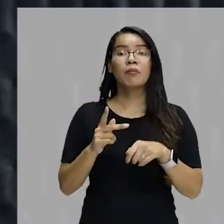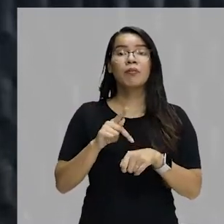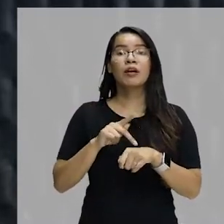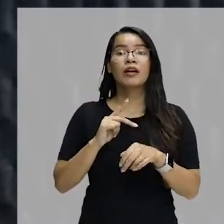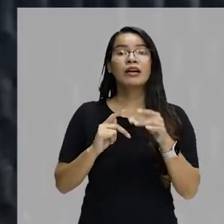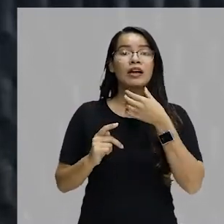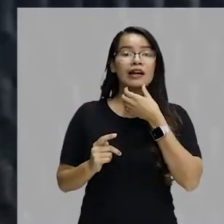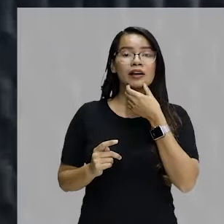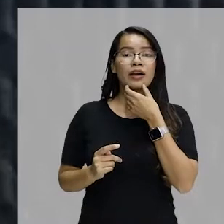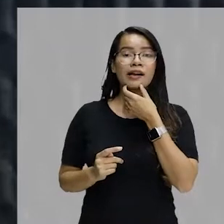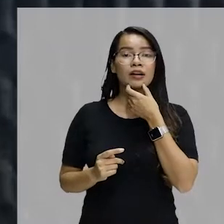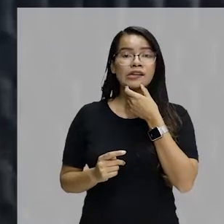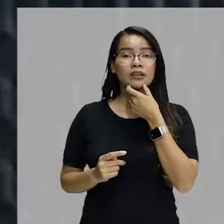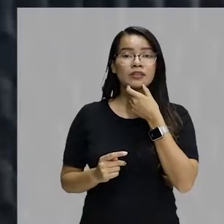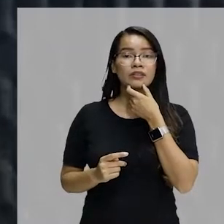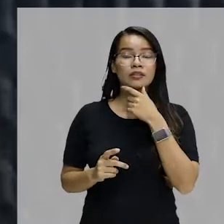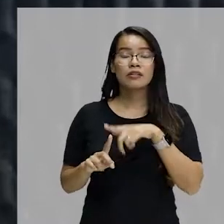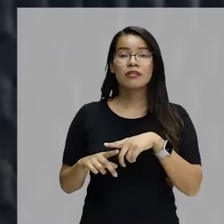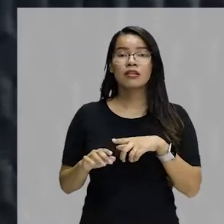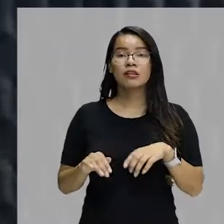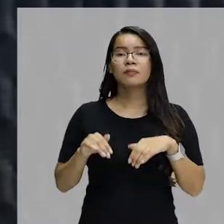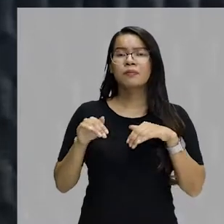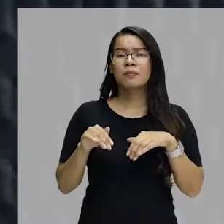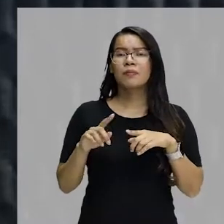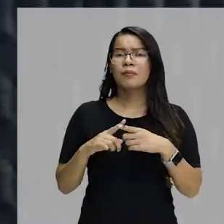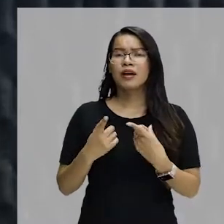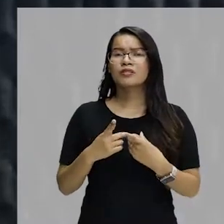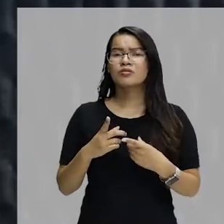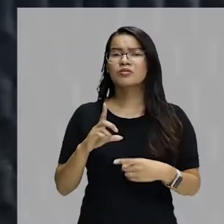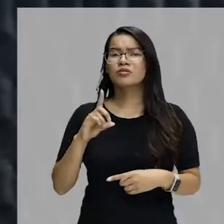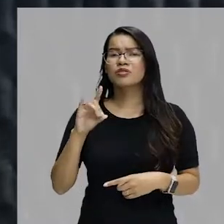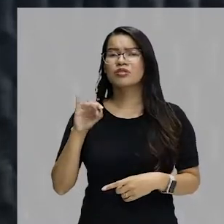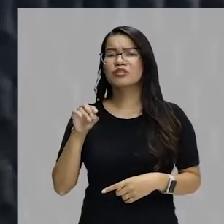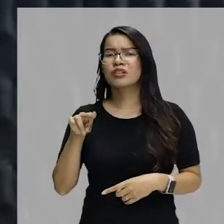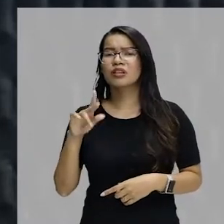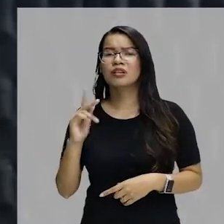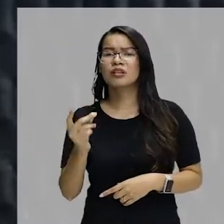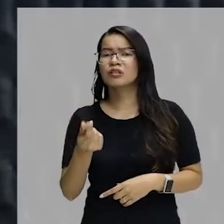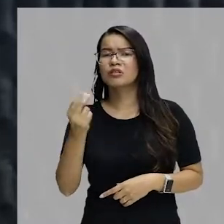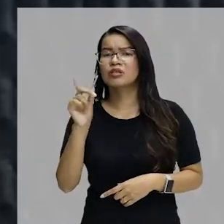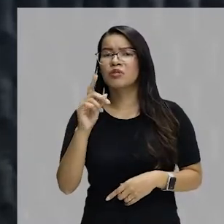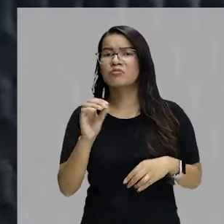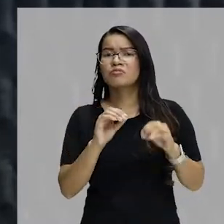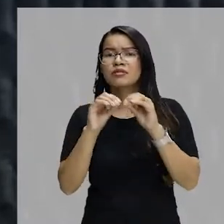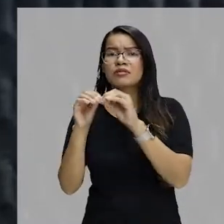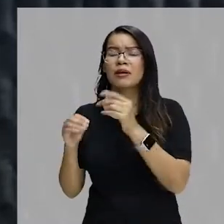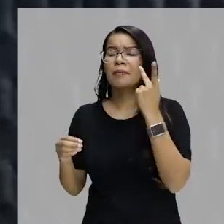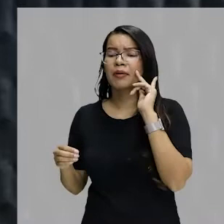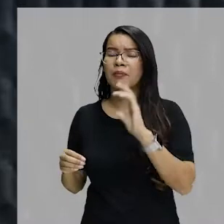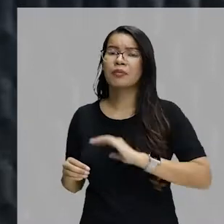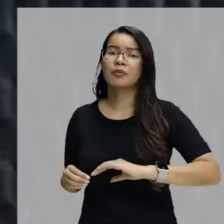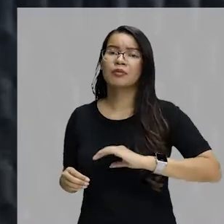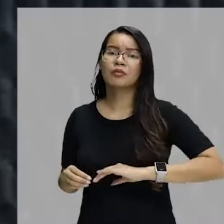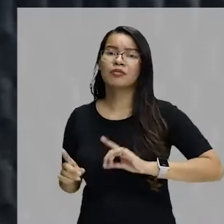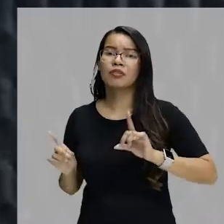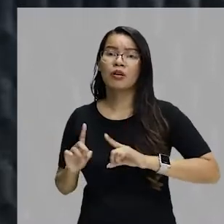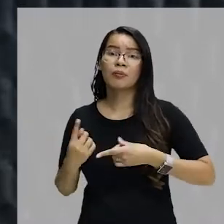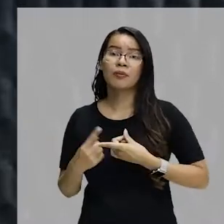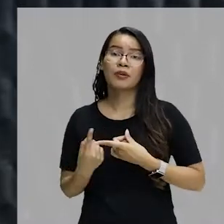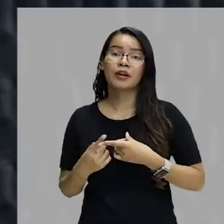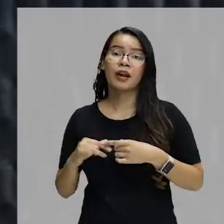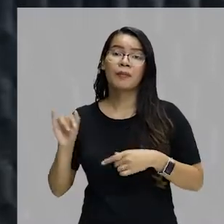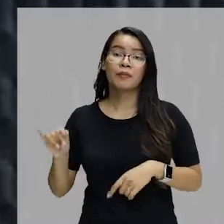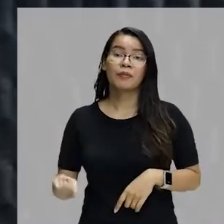dinheiro acaba nem saindo da Inglaterra para Portugal. Esse dinheiro acaba ficando por lá mesmo, porque a Inglaterra aproveita para